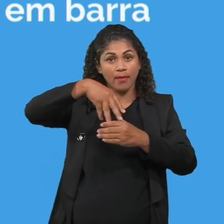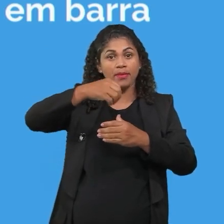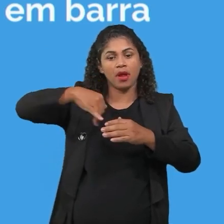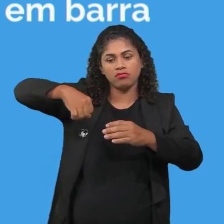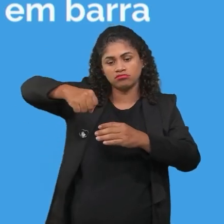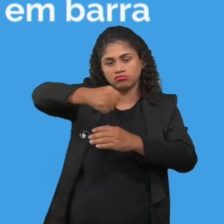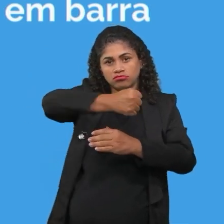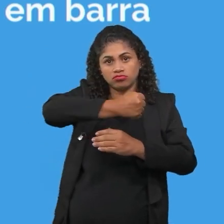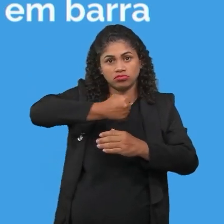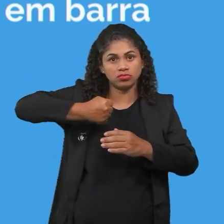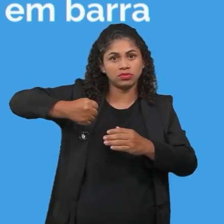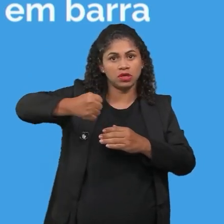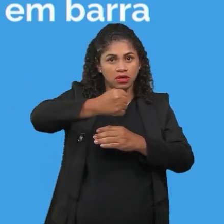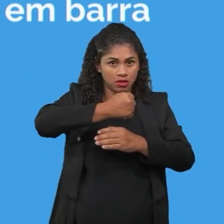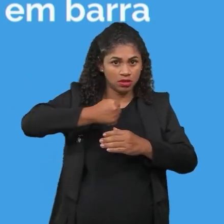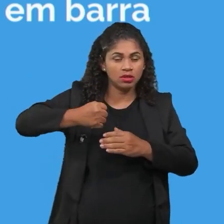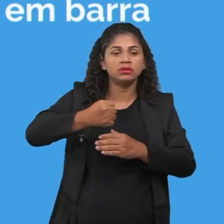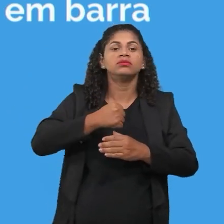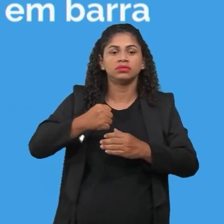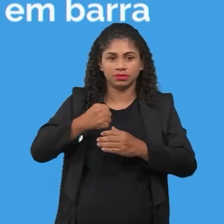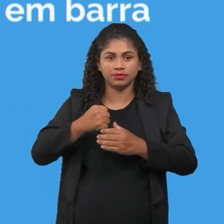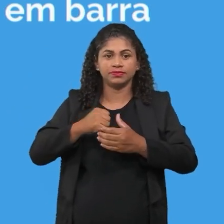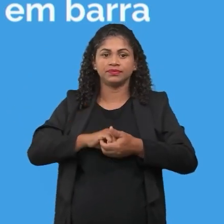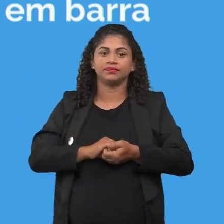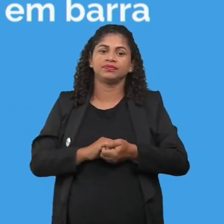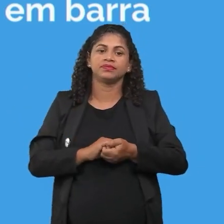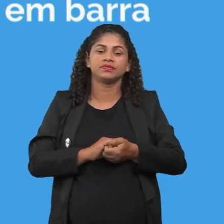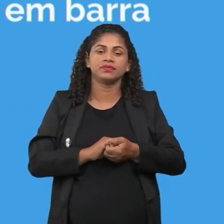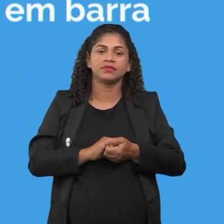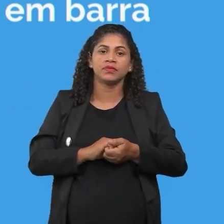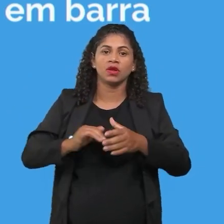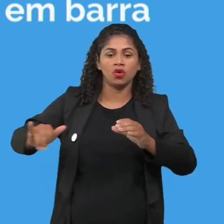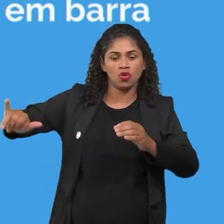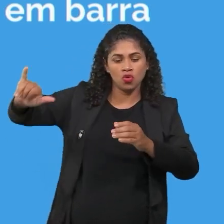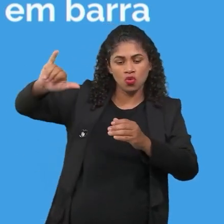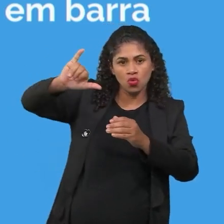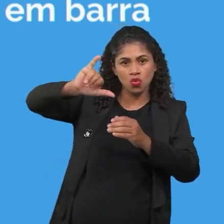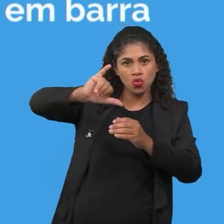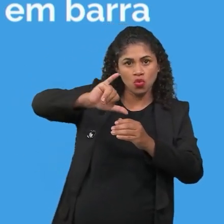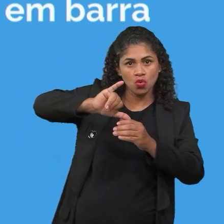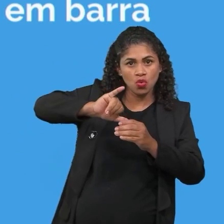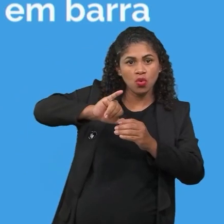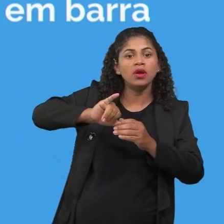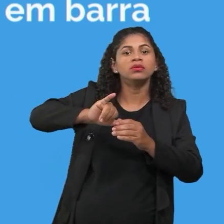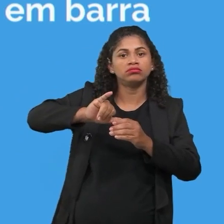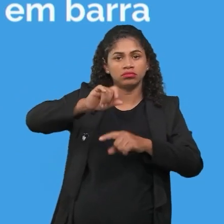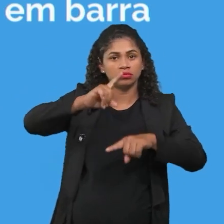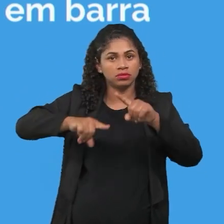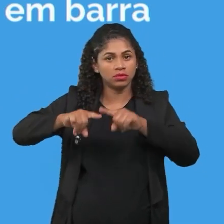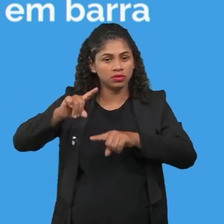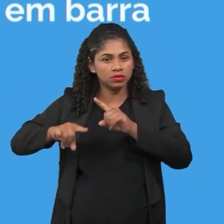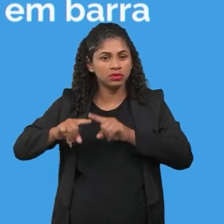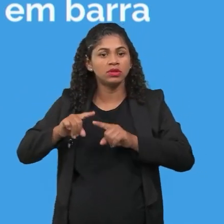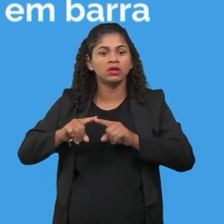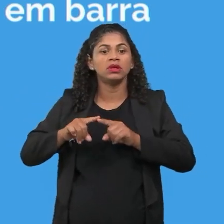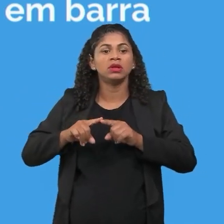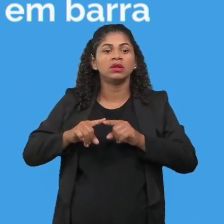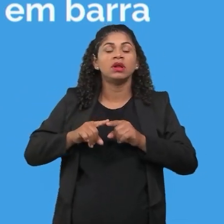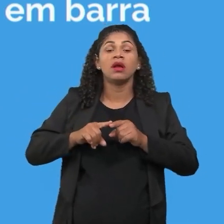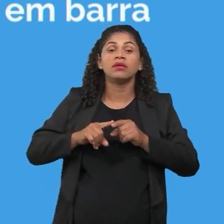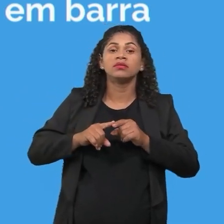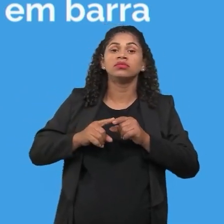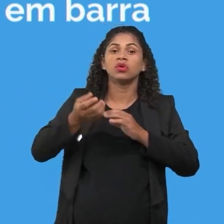ocorre essa reação de saponificação, e aí você adiciona esses novos ingredientes e depois coloca ali num molde,